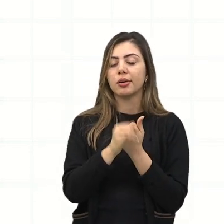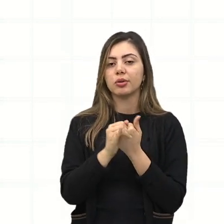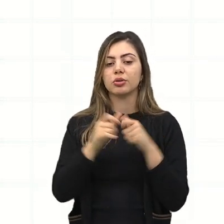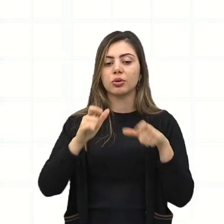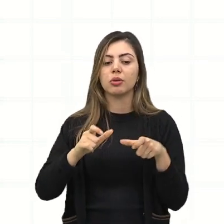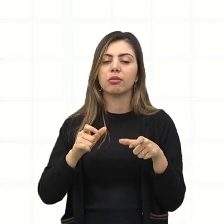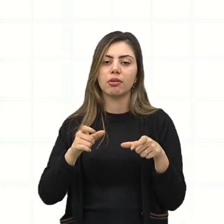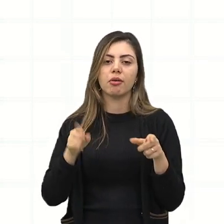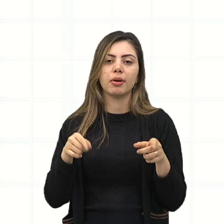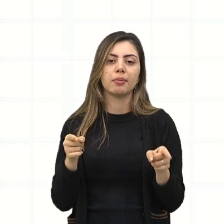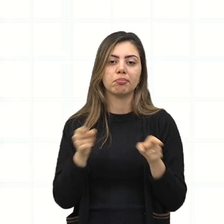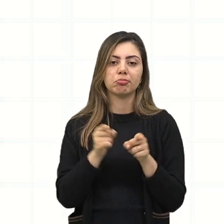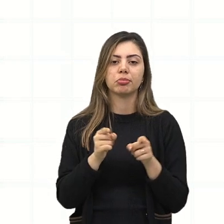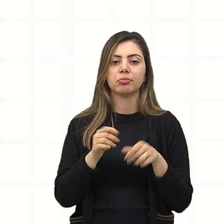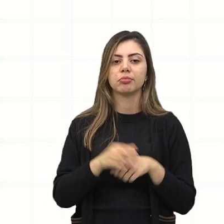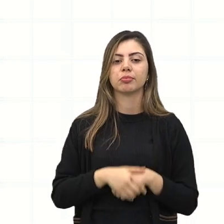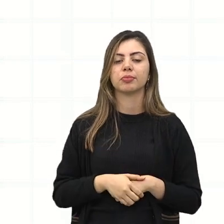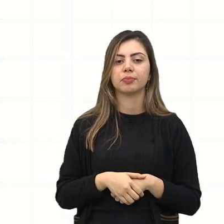limitado.